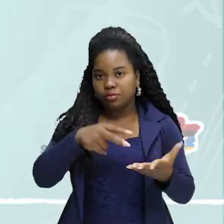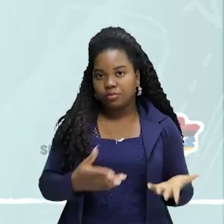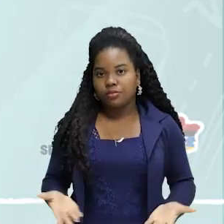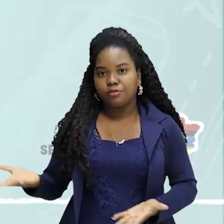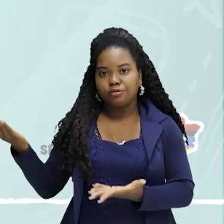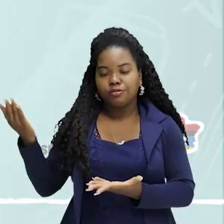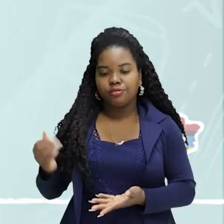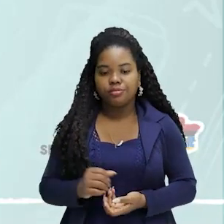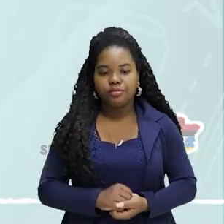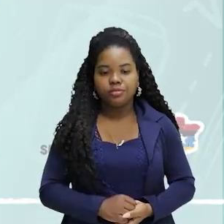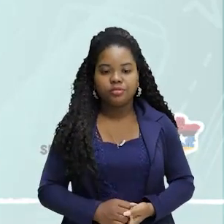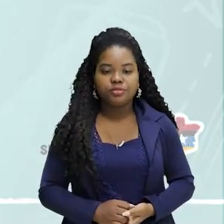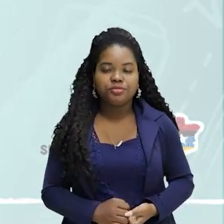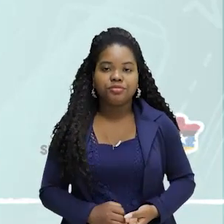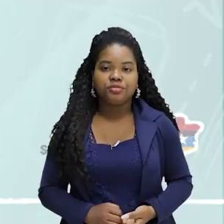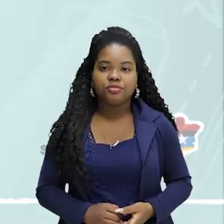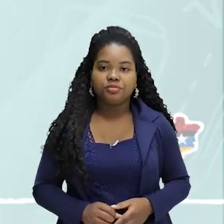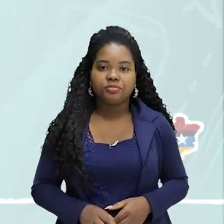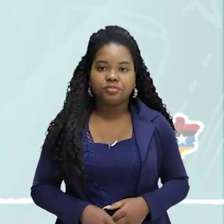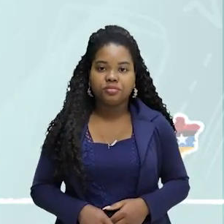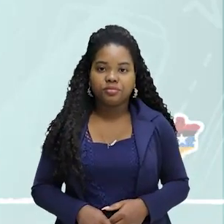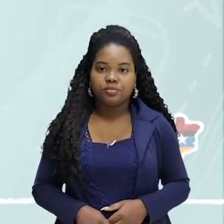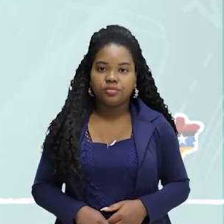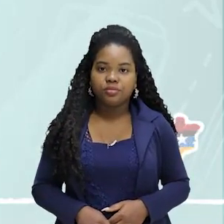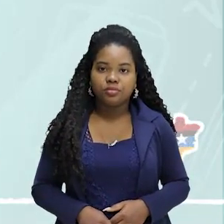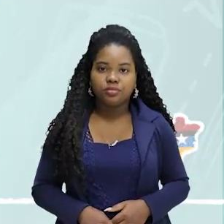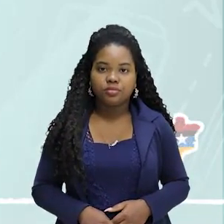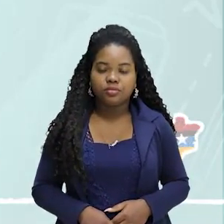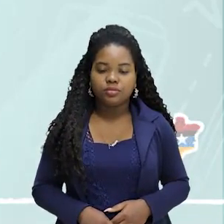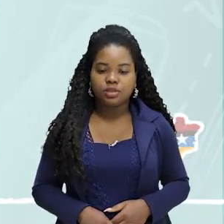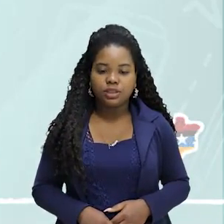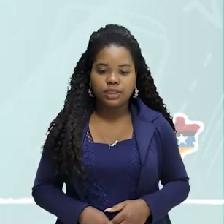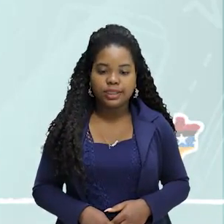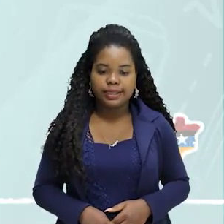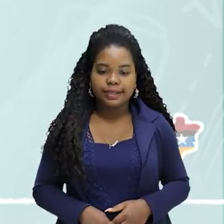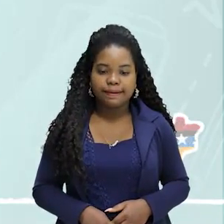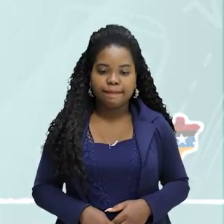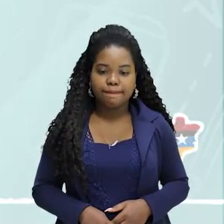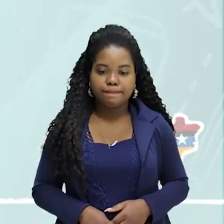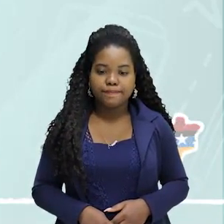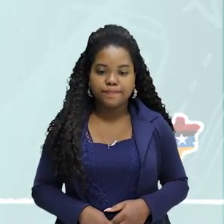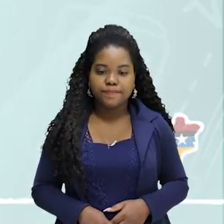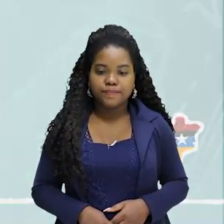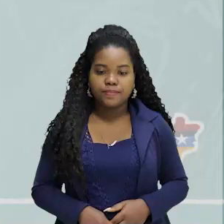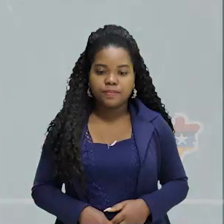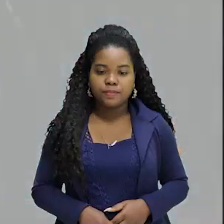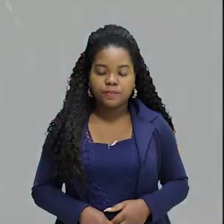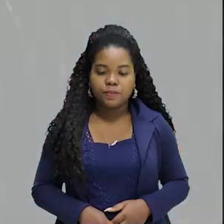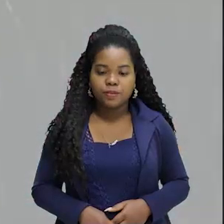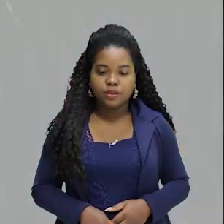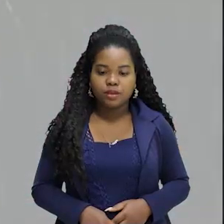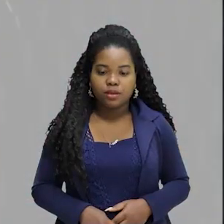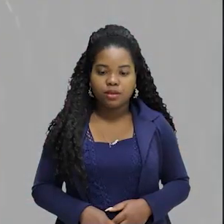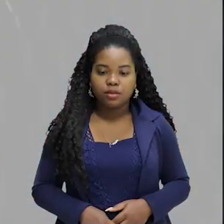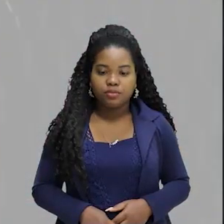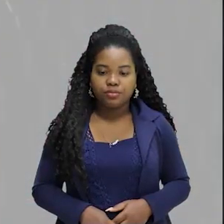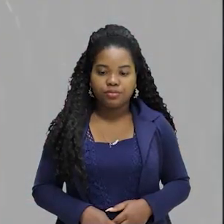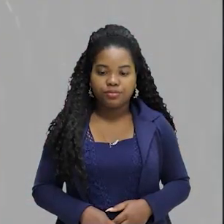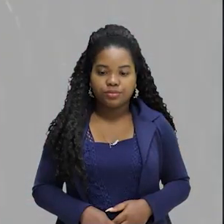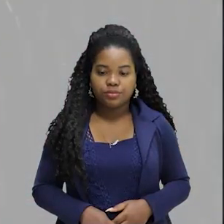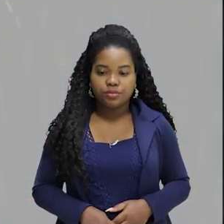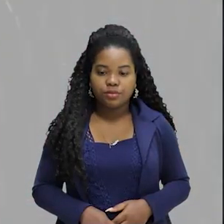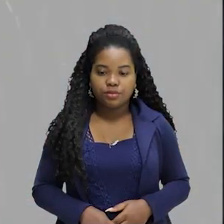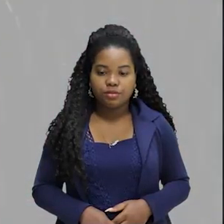houver propanal, aldeído, ele será oxidado, porque aldeídos sofrem